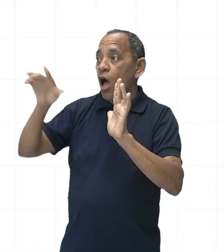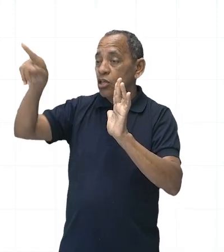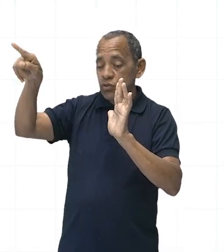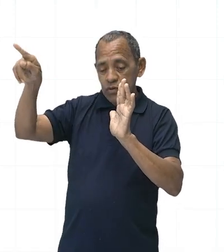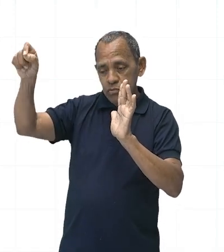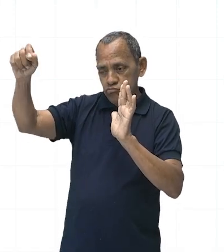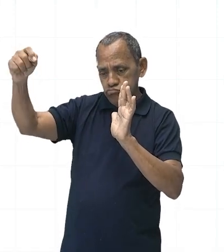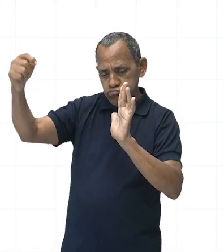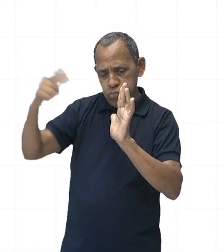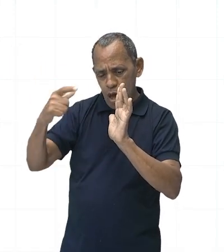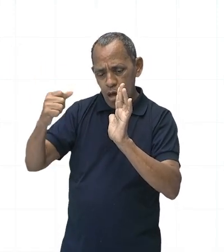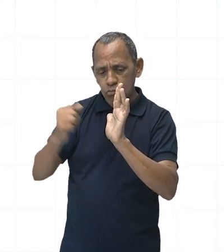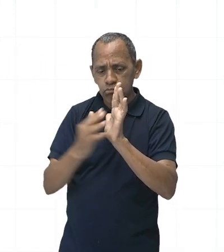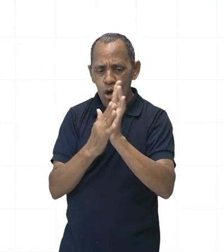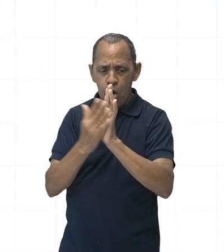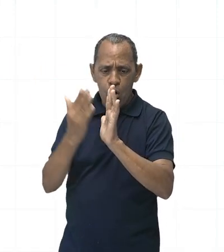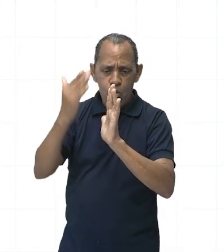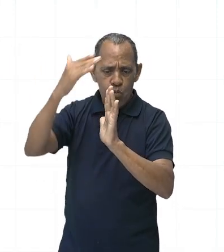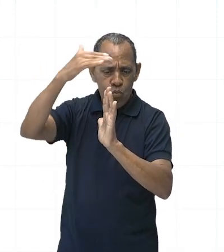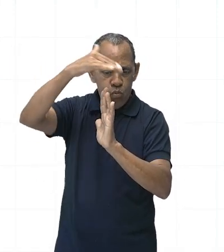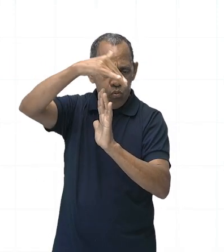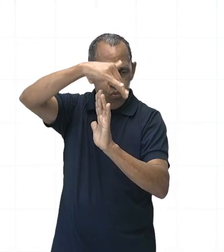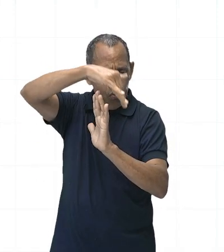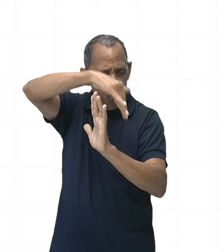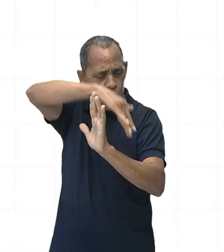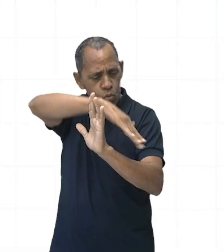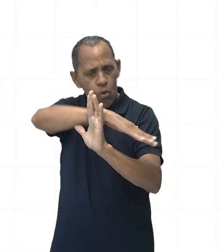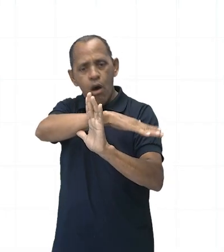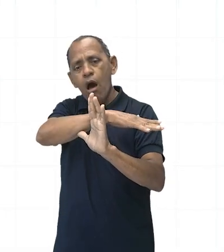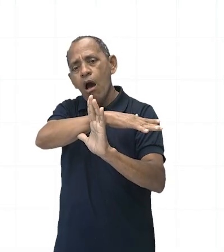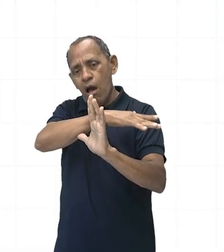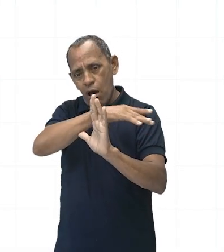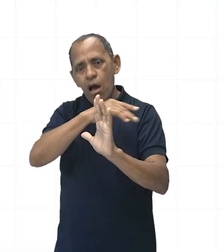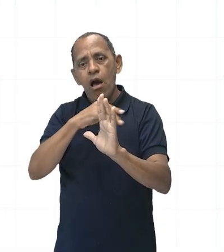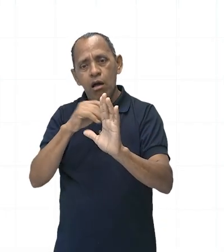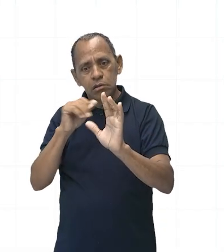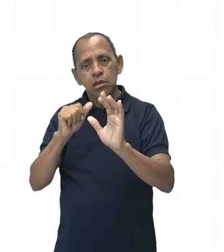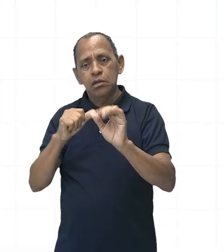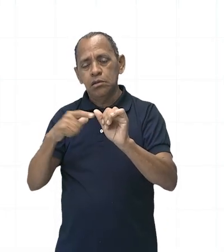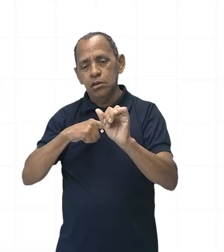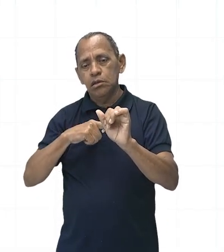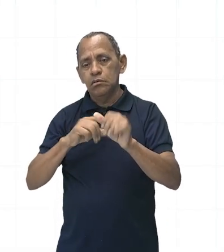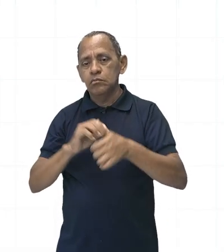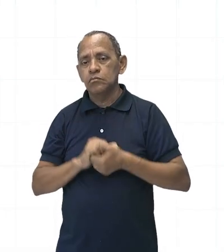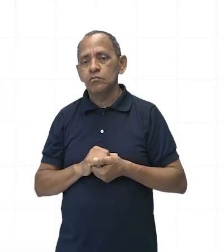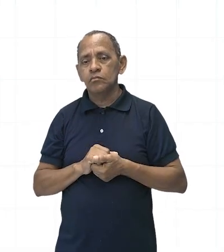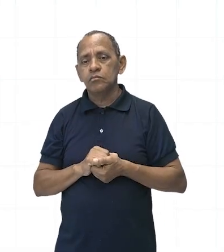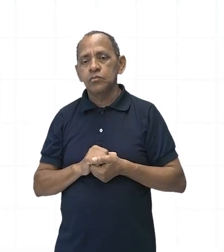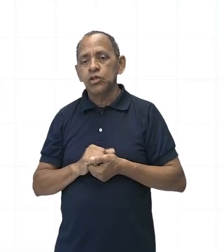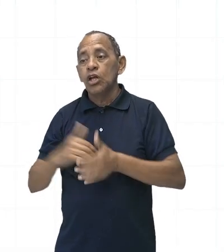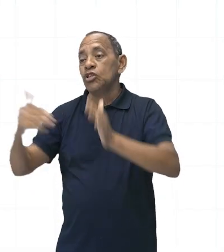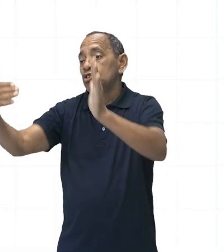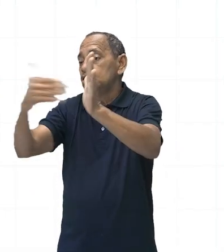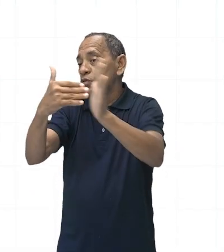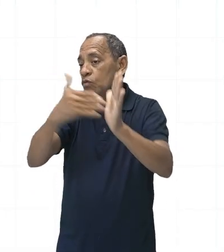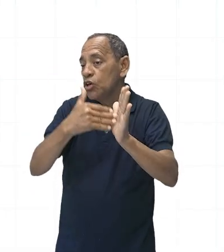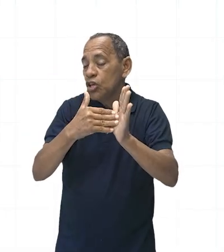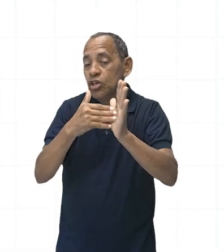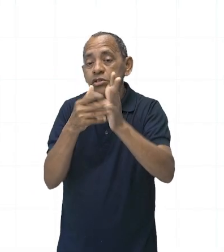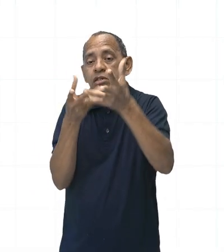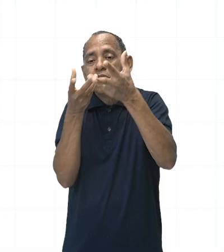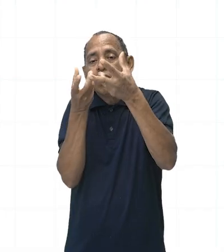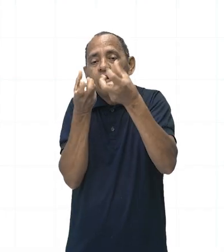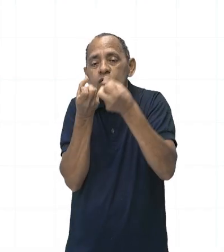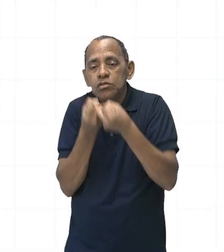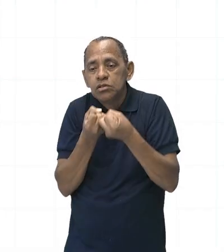desvio ou espalhamento de uma onda ao encontrar um obstáculo ou passar por uma abertura. Já a interferência é um fenômeno onde